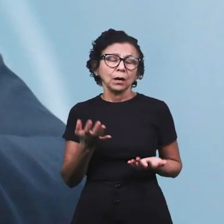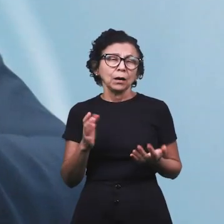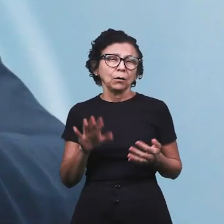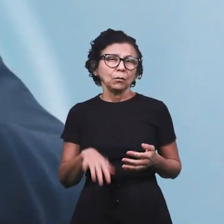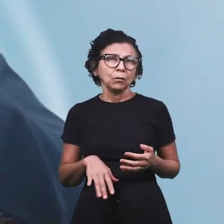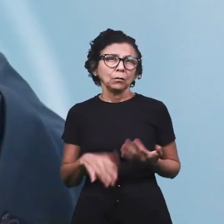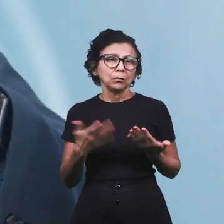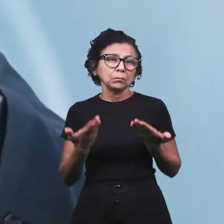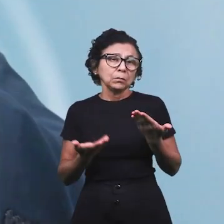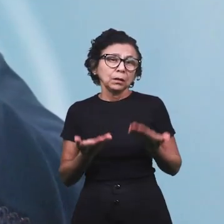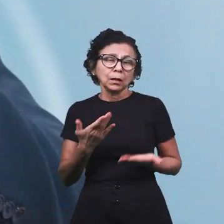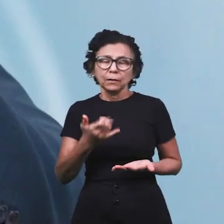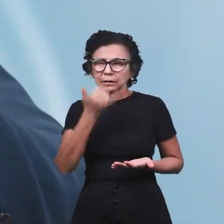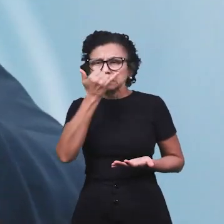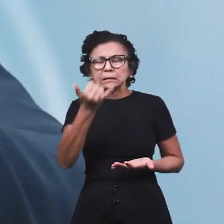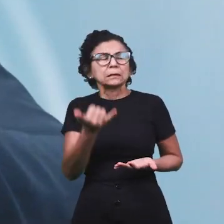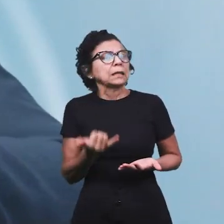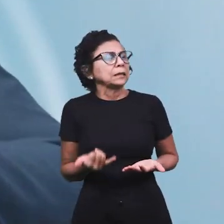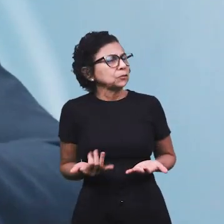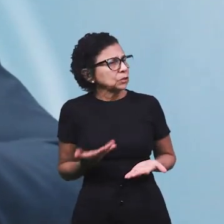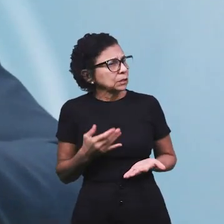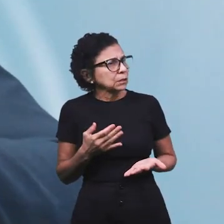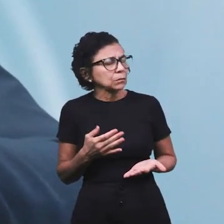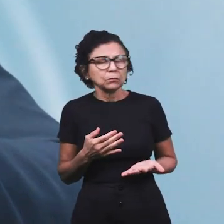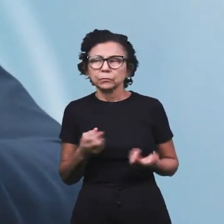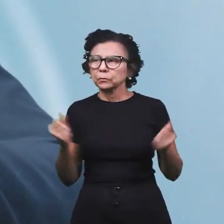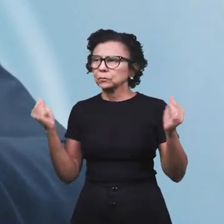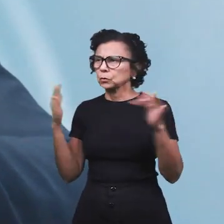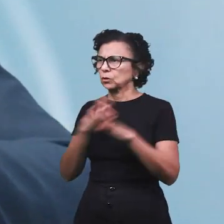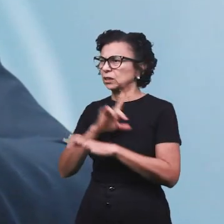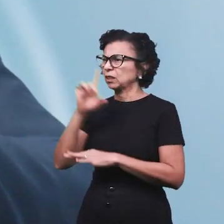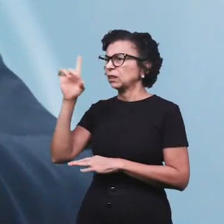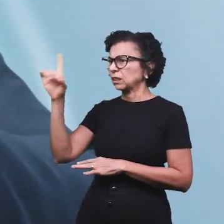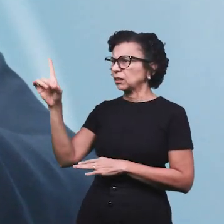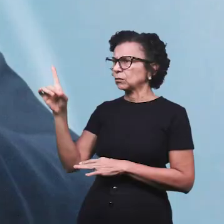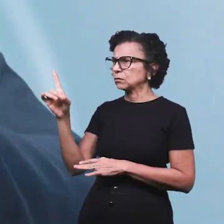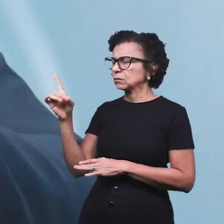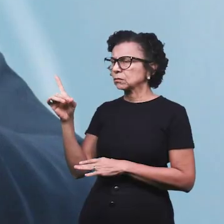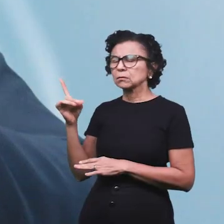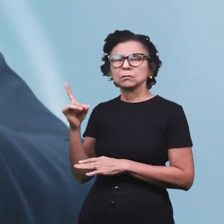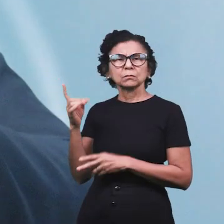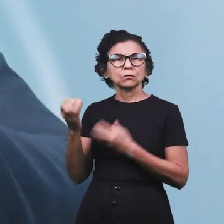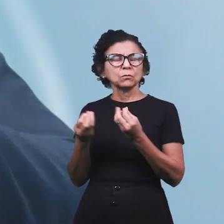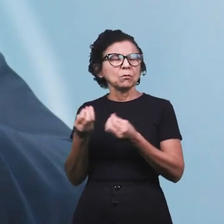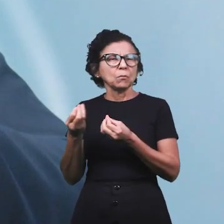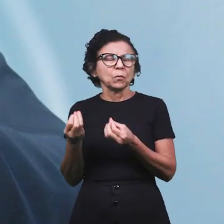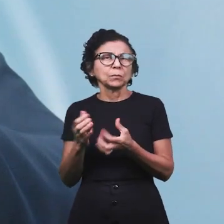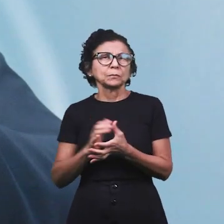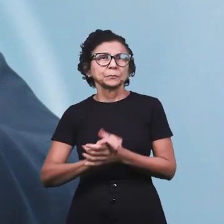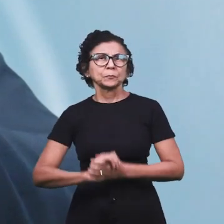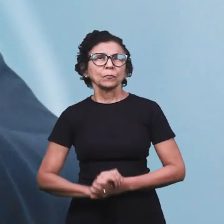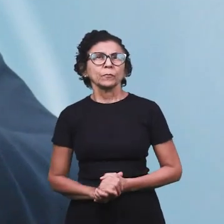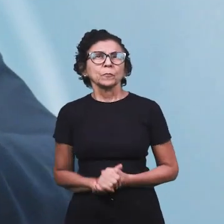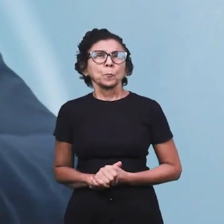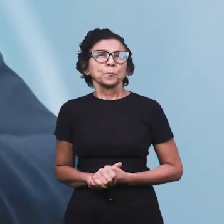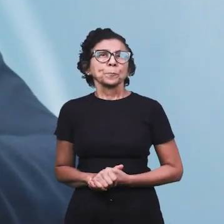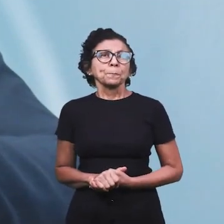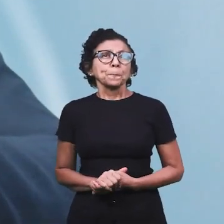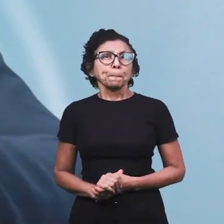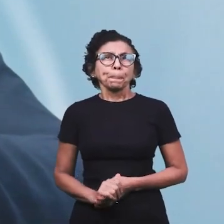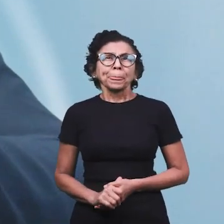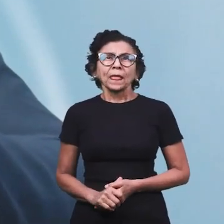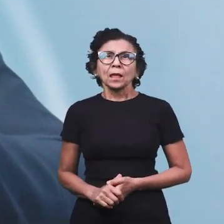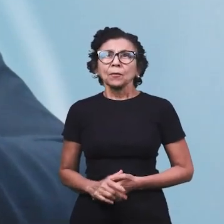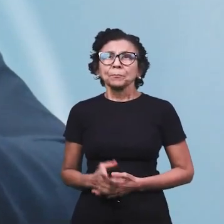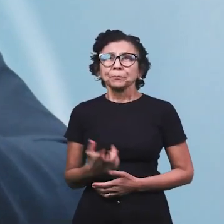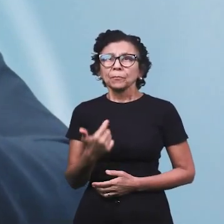ela, glória a Deus. Eu falei, como assim, glória a Deus? Falou no telefone, né? Aí ela falou, sabe por quê? Porque